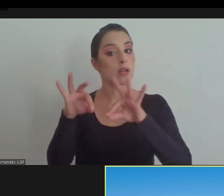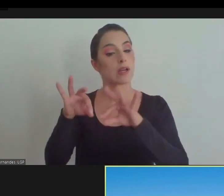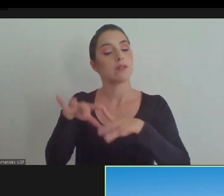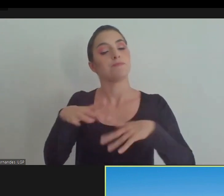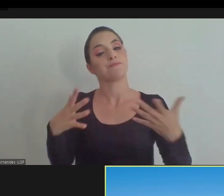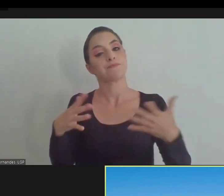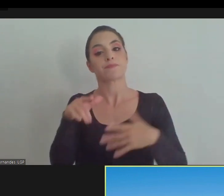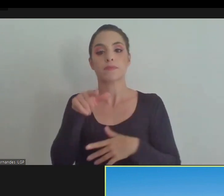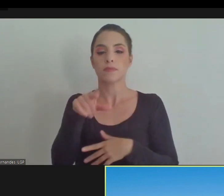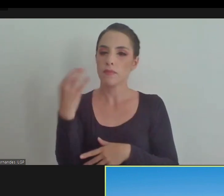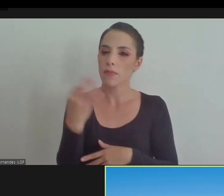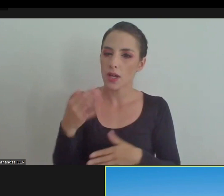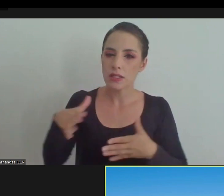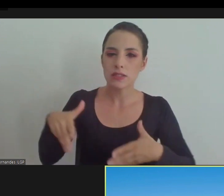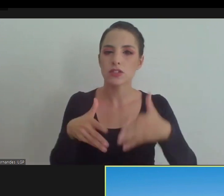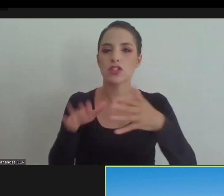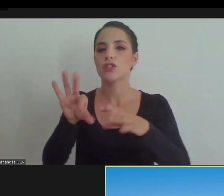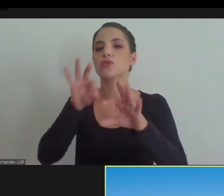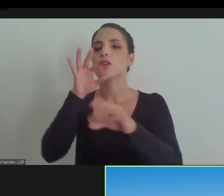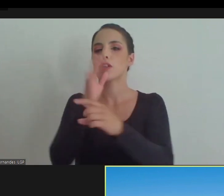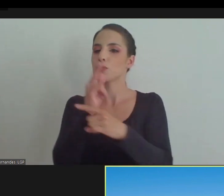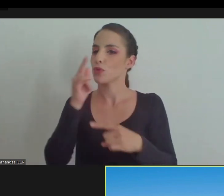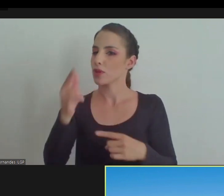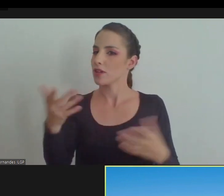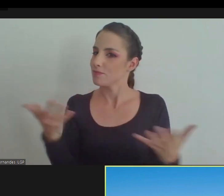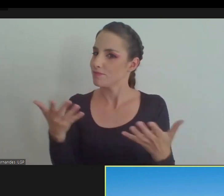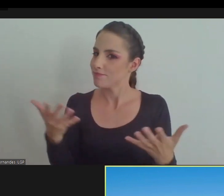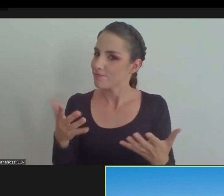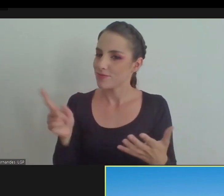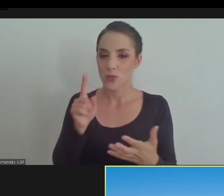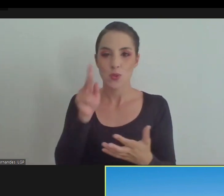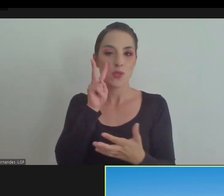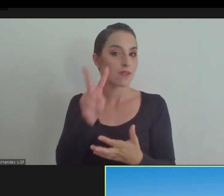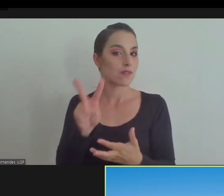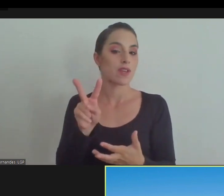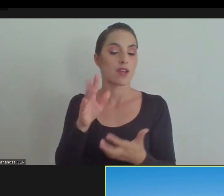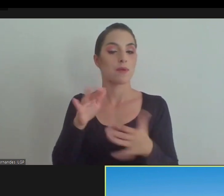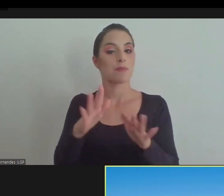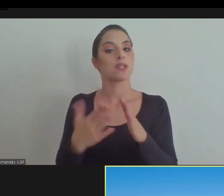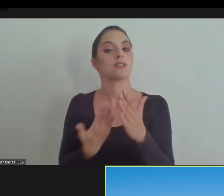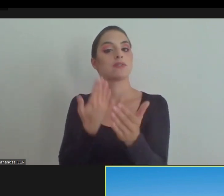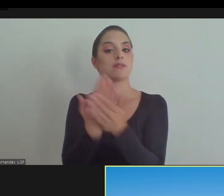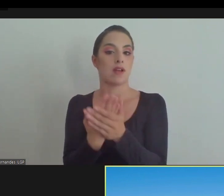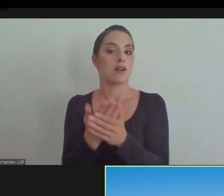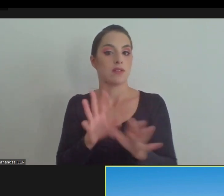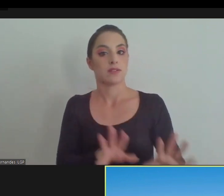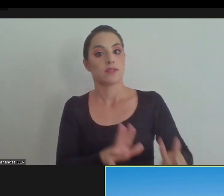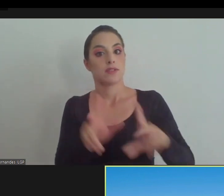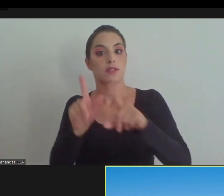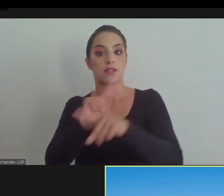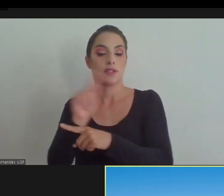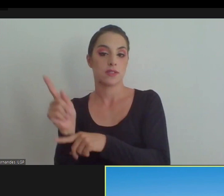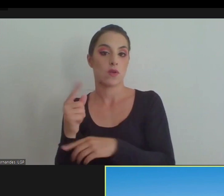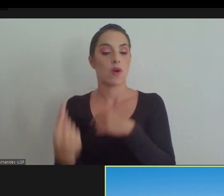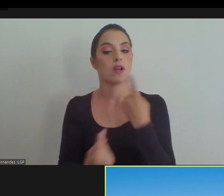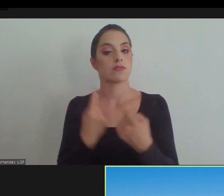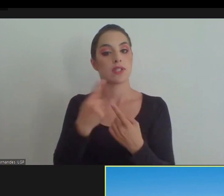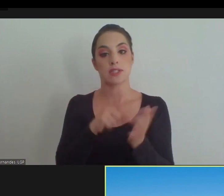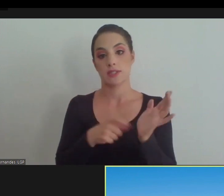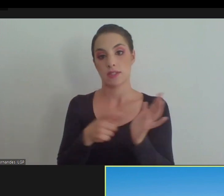papel extremamente importante, lá está, para fazer essa aceleração que muitas vezes é necessária para irmos num determinado